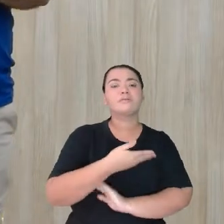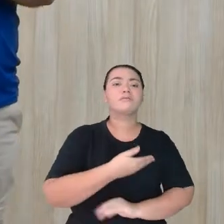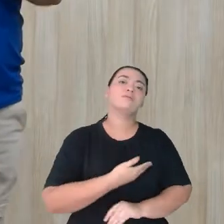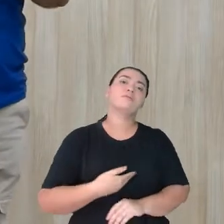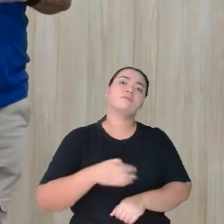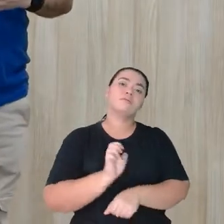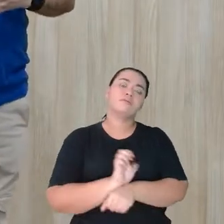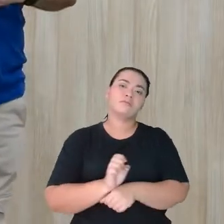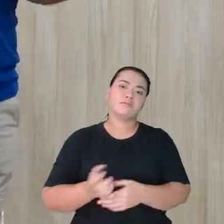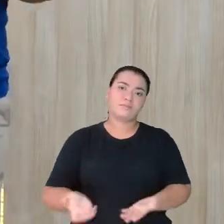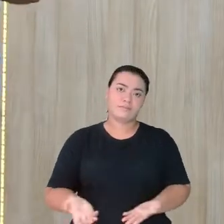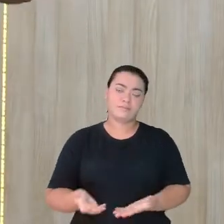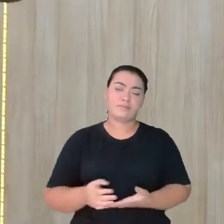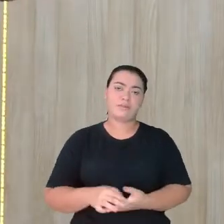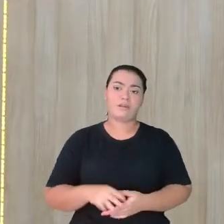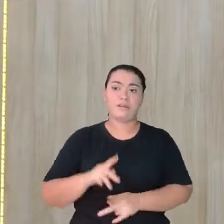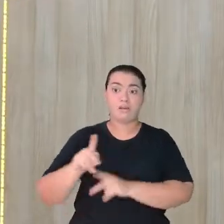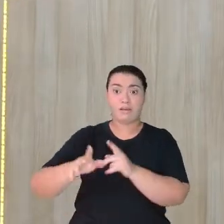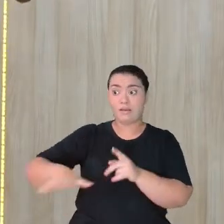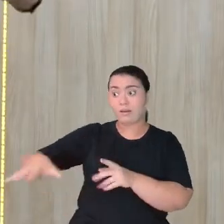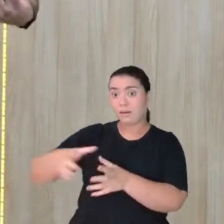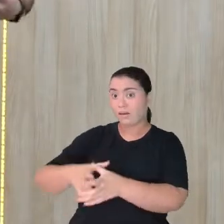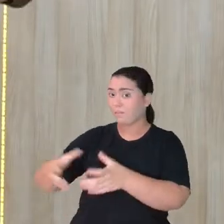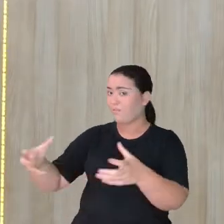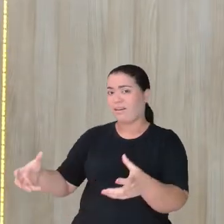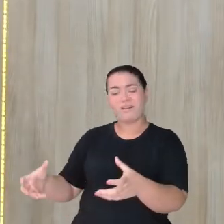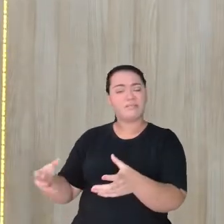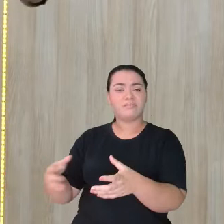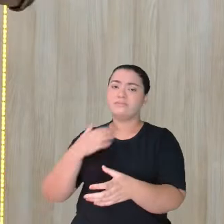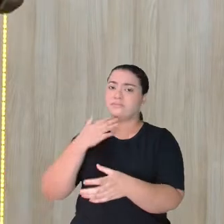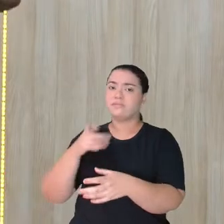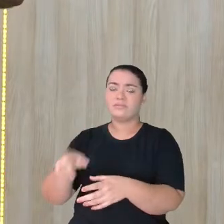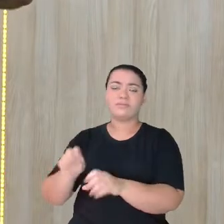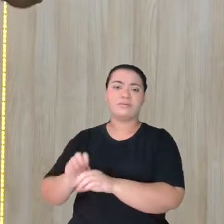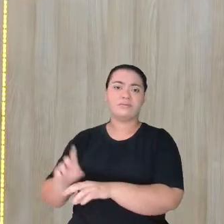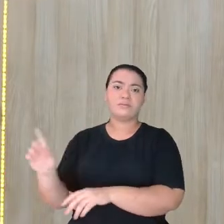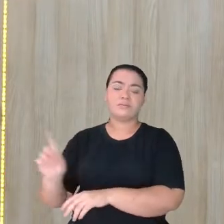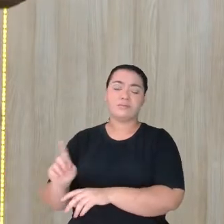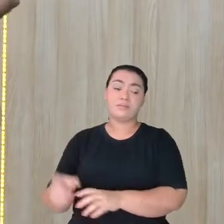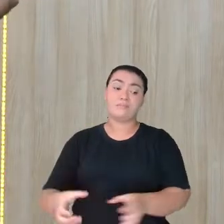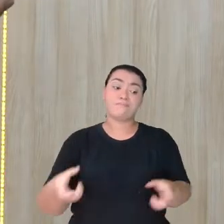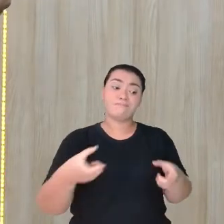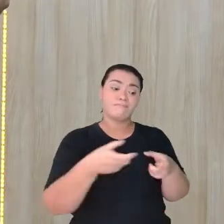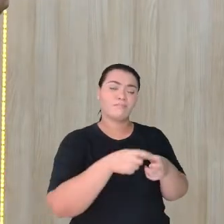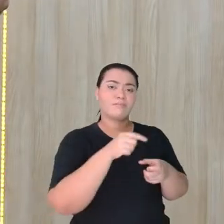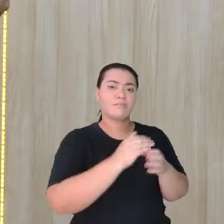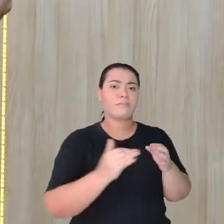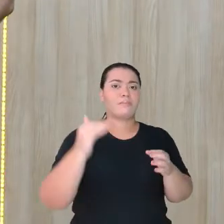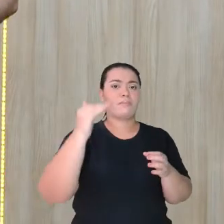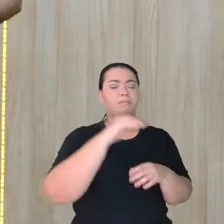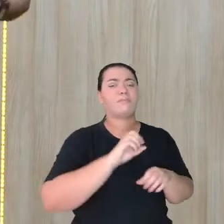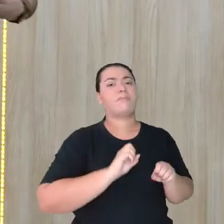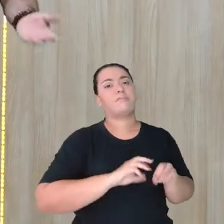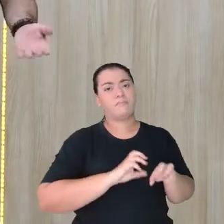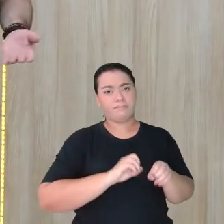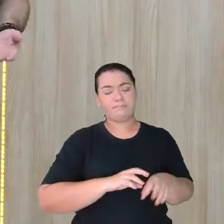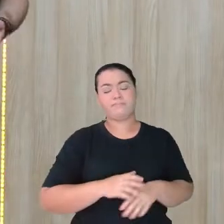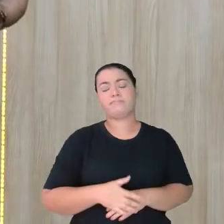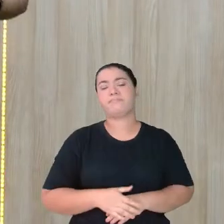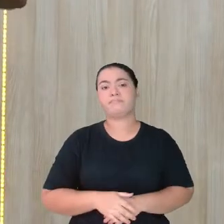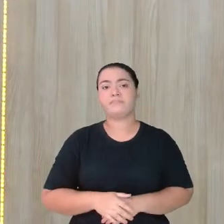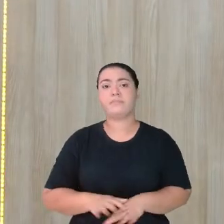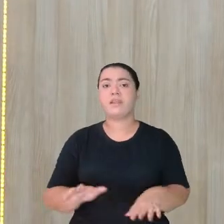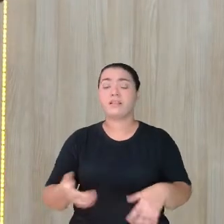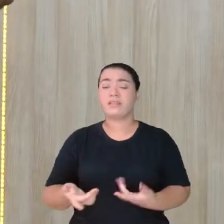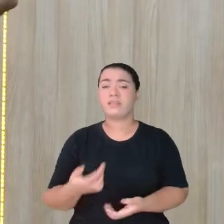não faziam parte da maioria esmagadora do povão, digamos assim, no território, né? Então a gente observa,